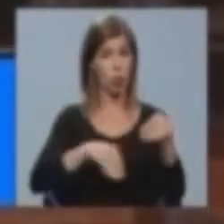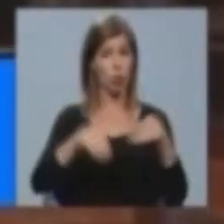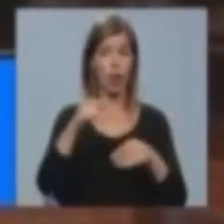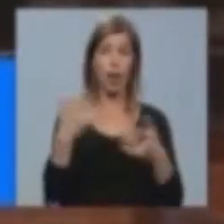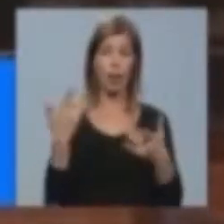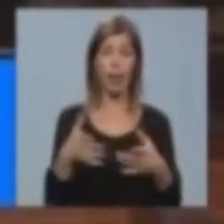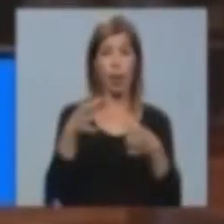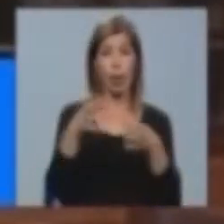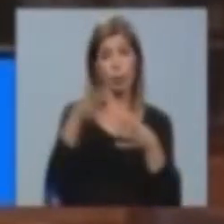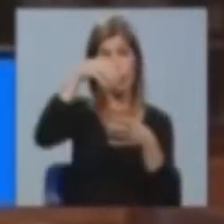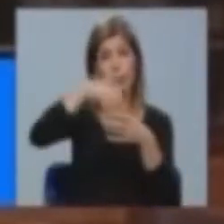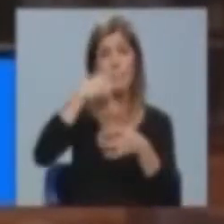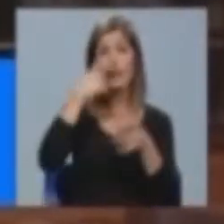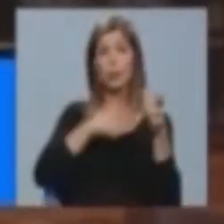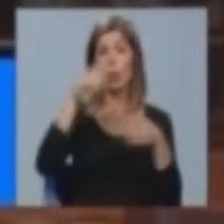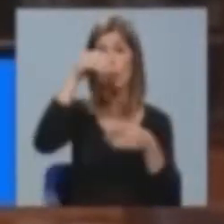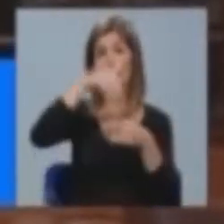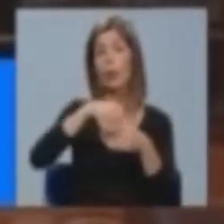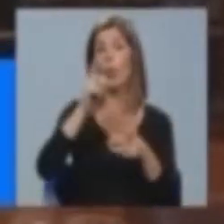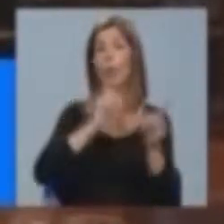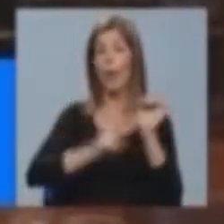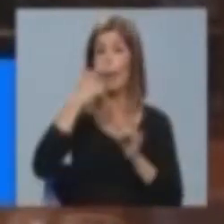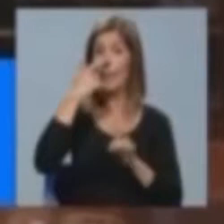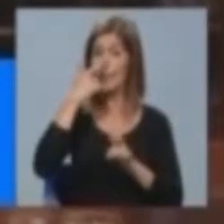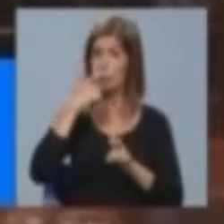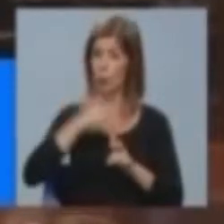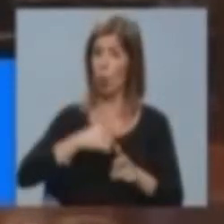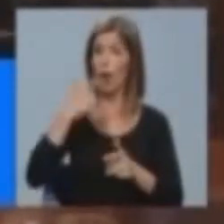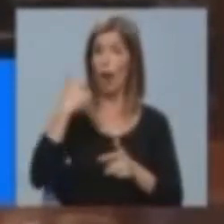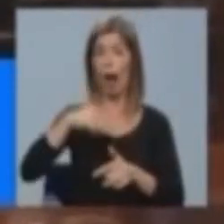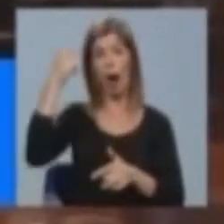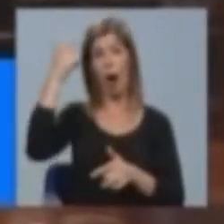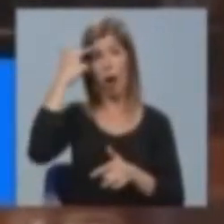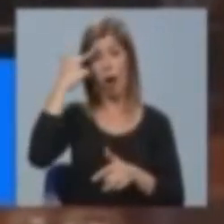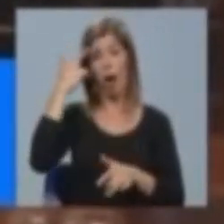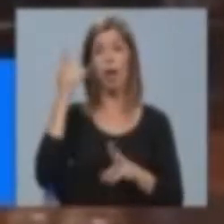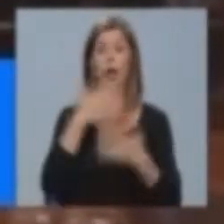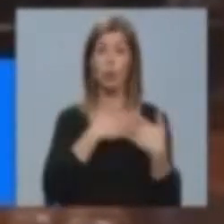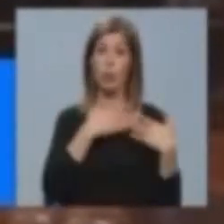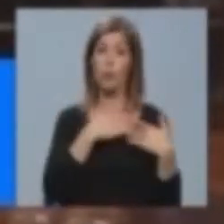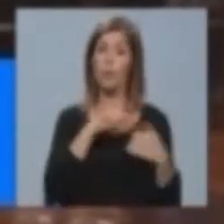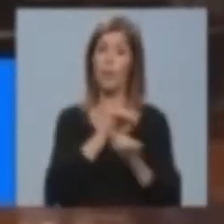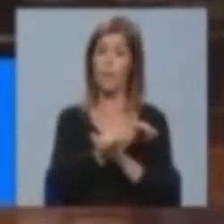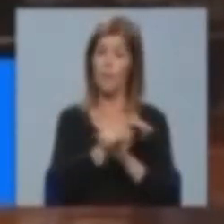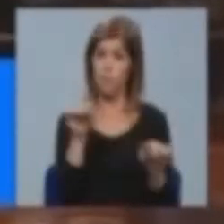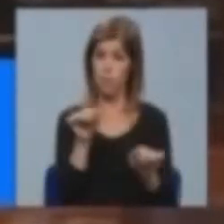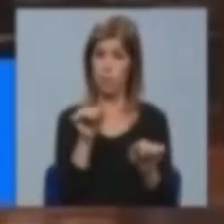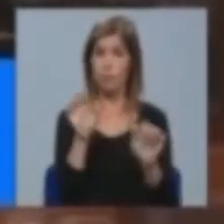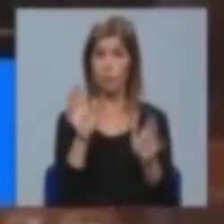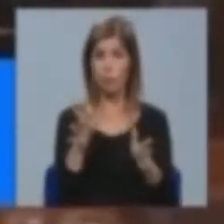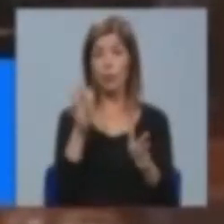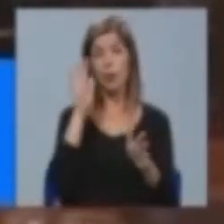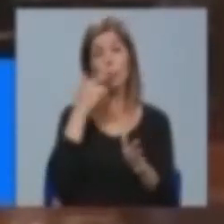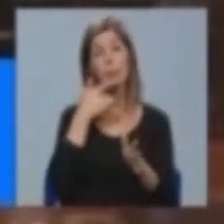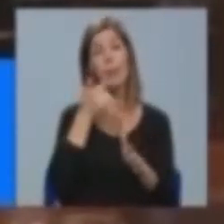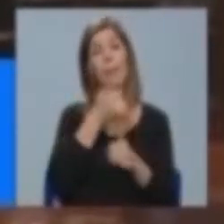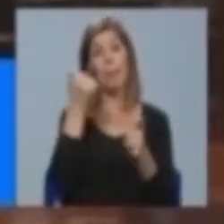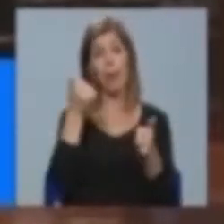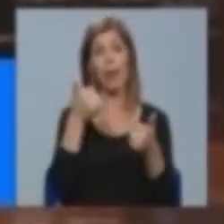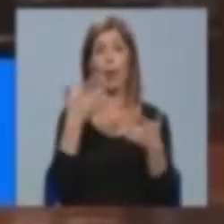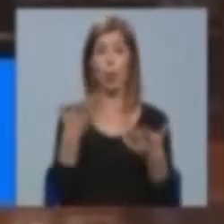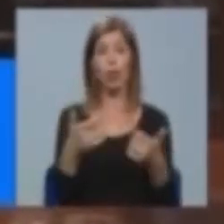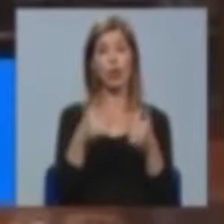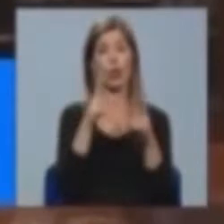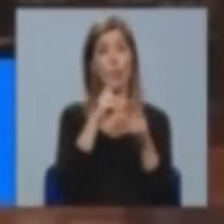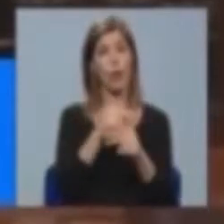pessoas capazes, tenham consciência da dimensão das responsabilidades que irão ter com este novo ordenamento